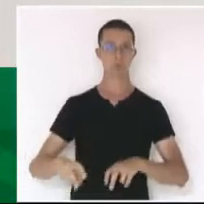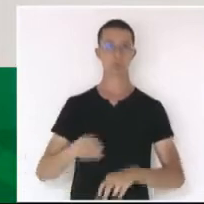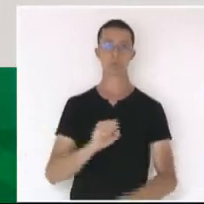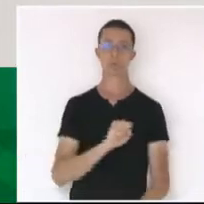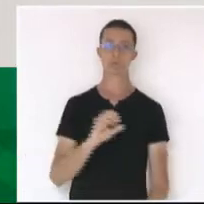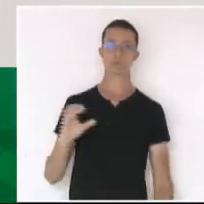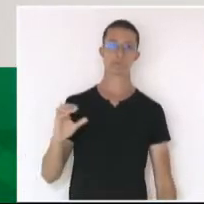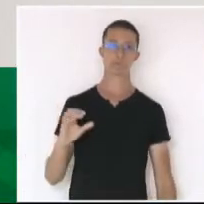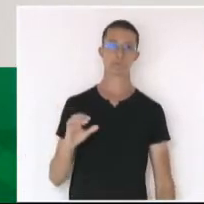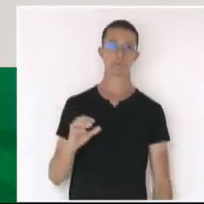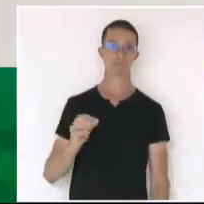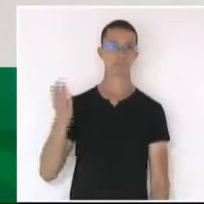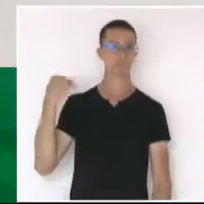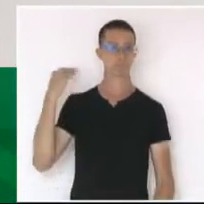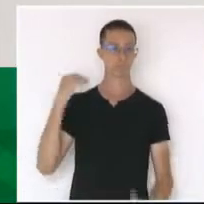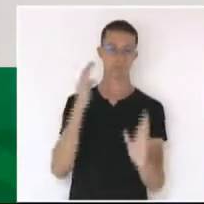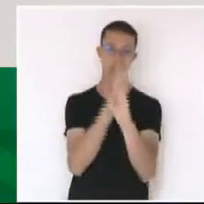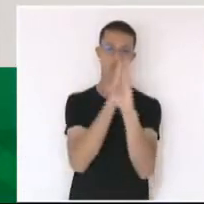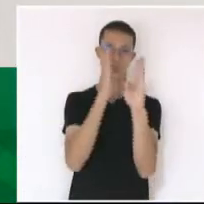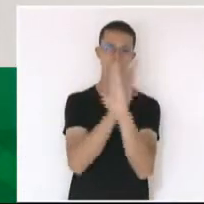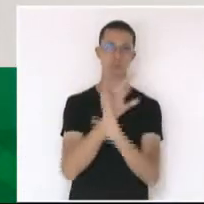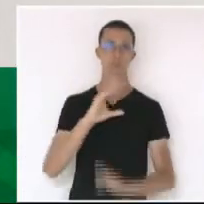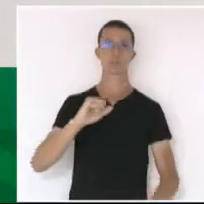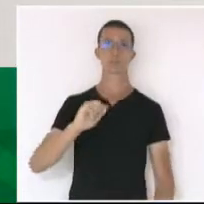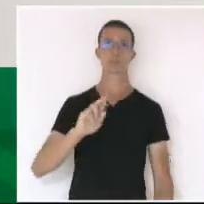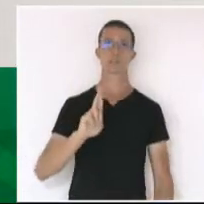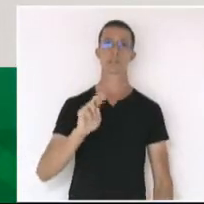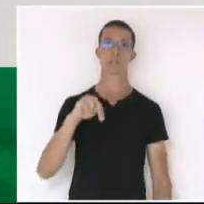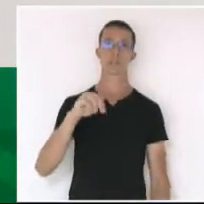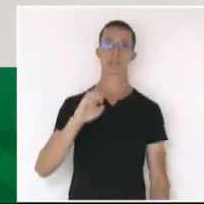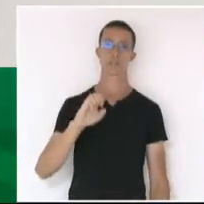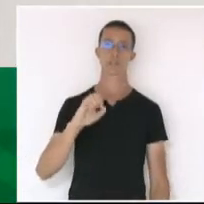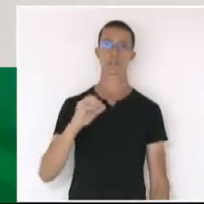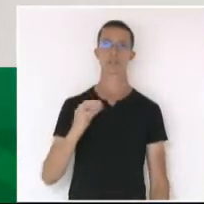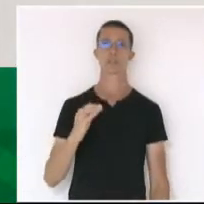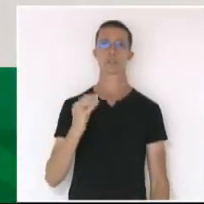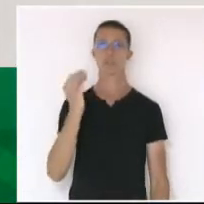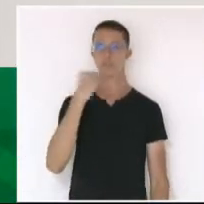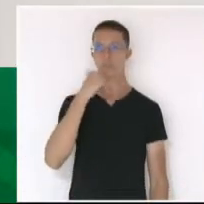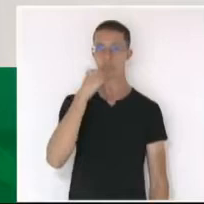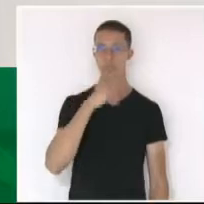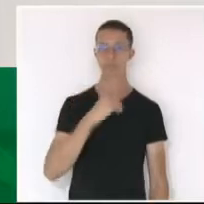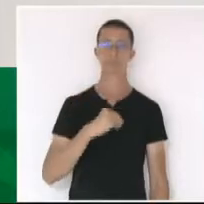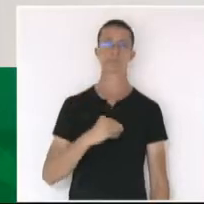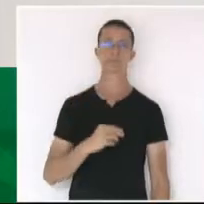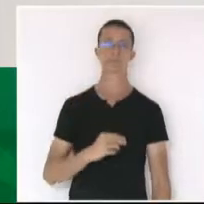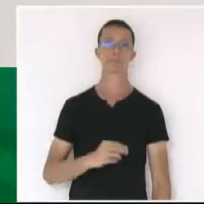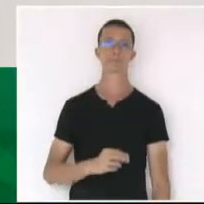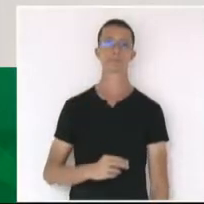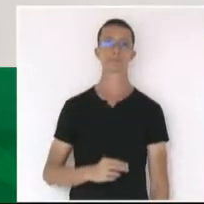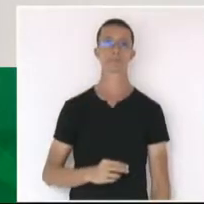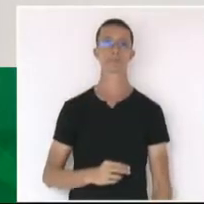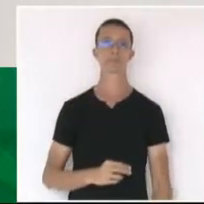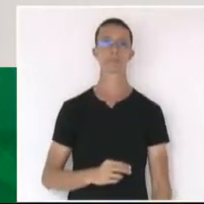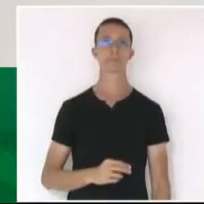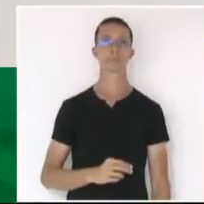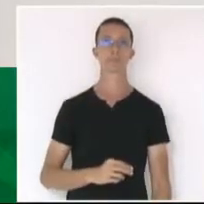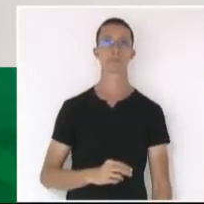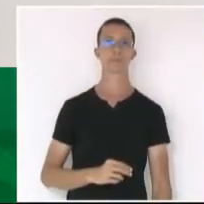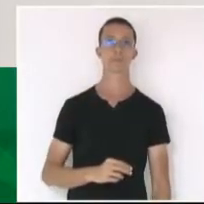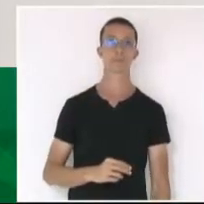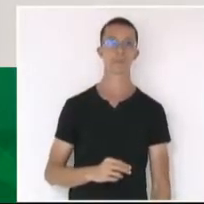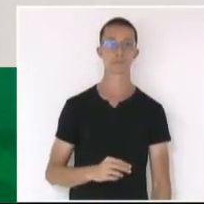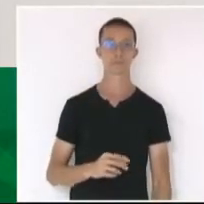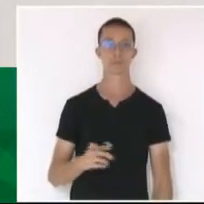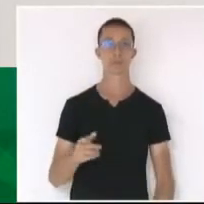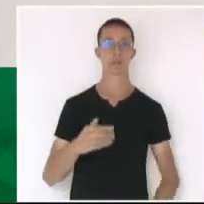que desencadeou a polícia federal desencadeou mais um o andamento de